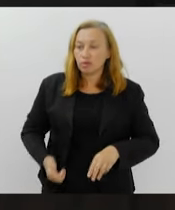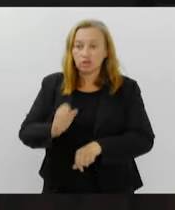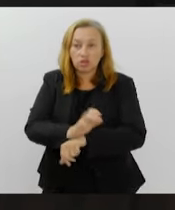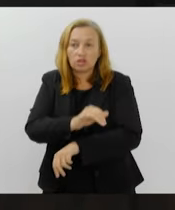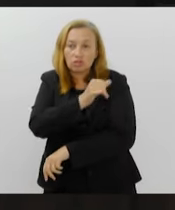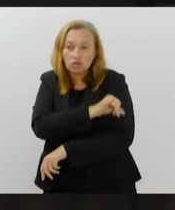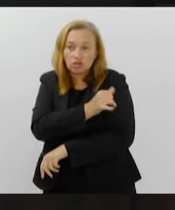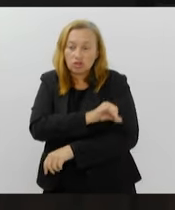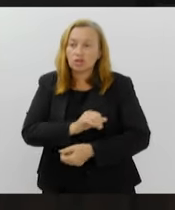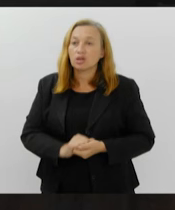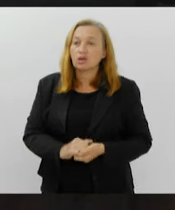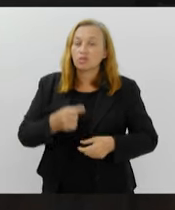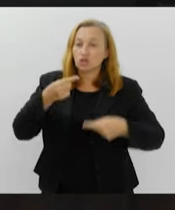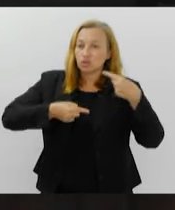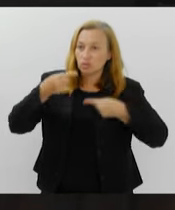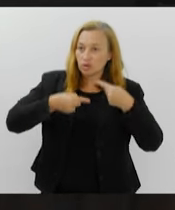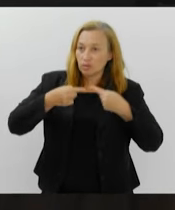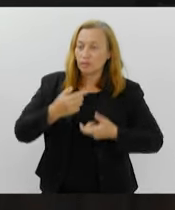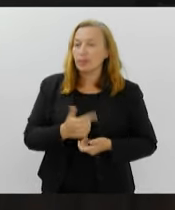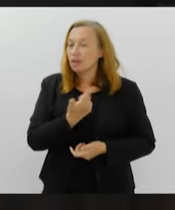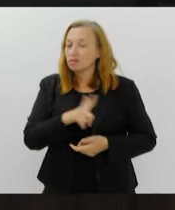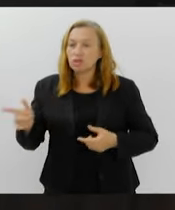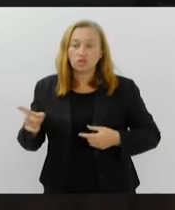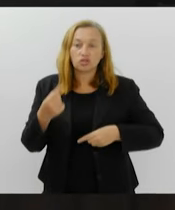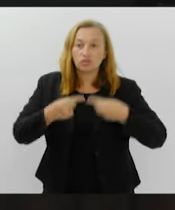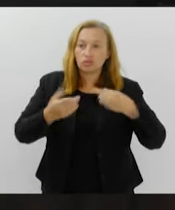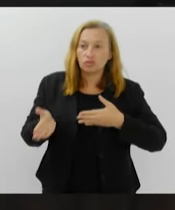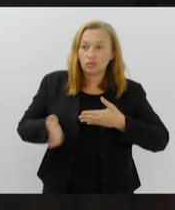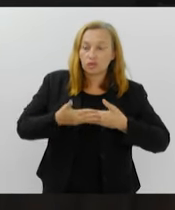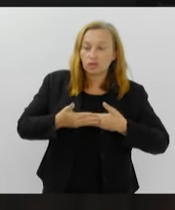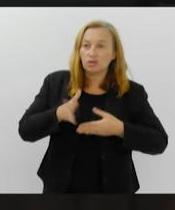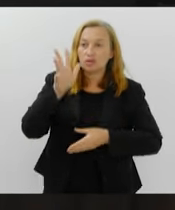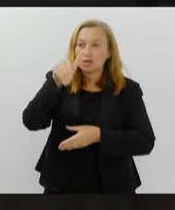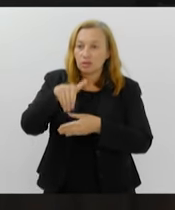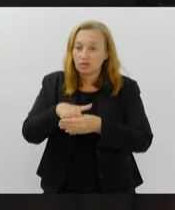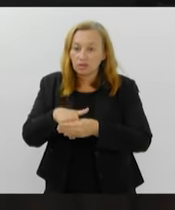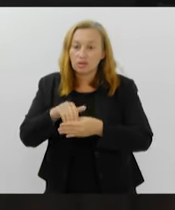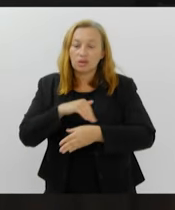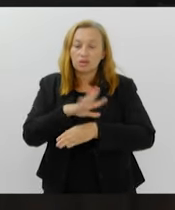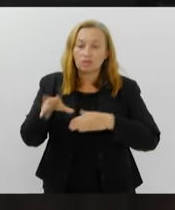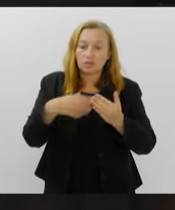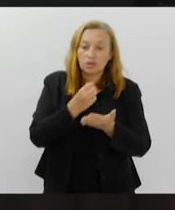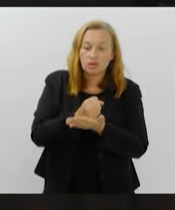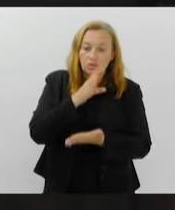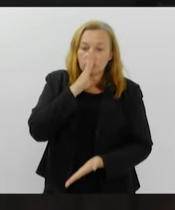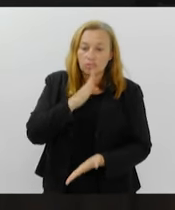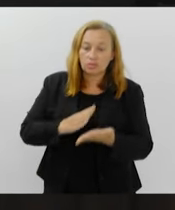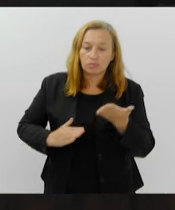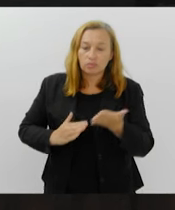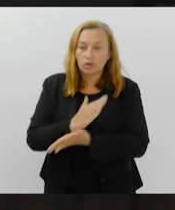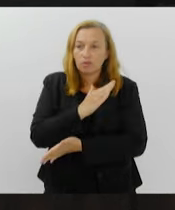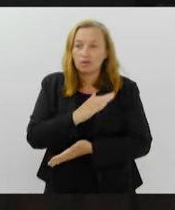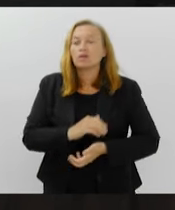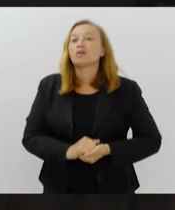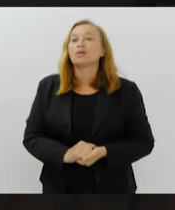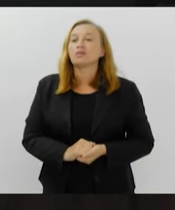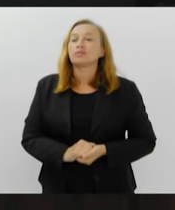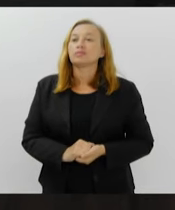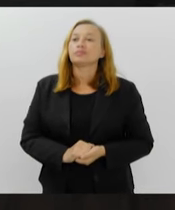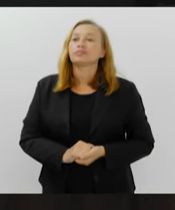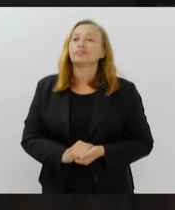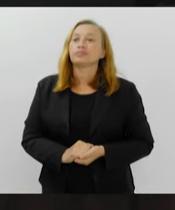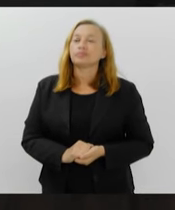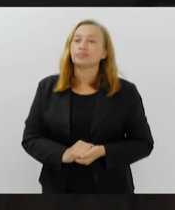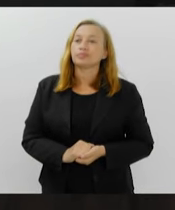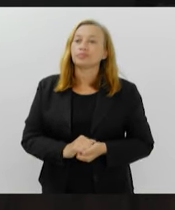Janeiro em discussão não havendo Quem Queira discutir encerrada a discussão em votação senhores que a permaneçam como estão